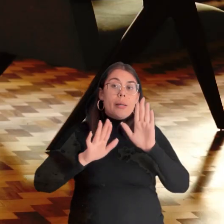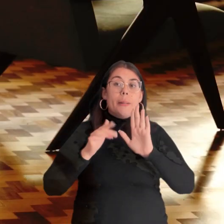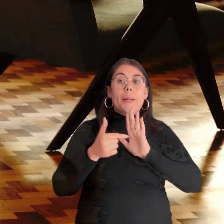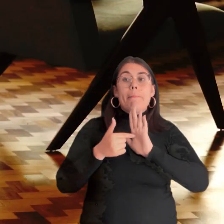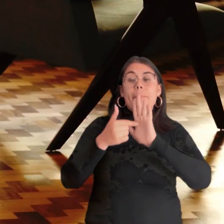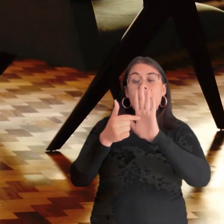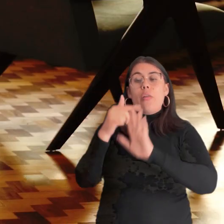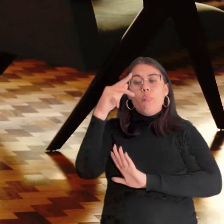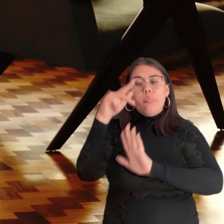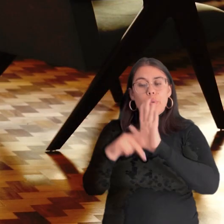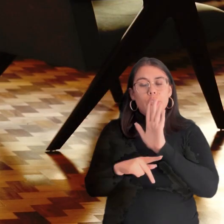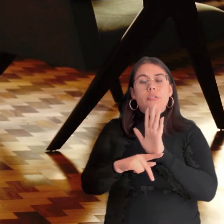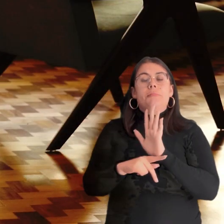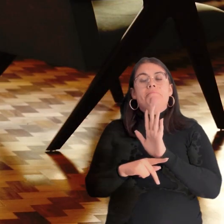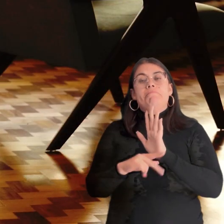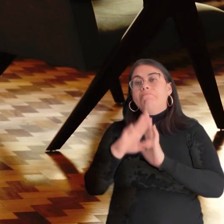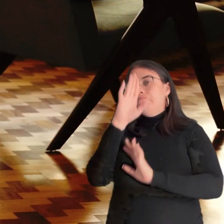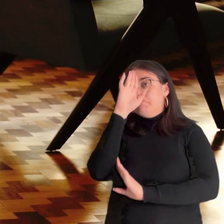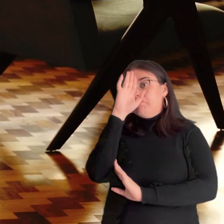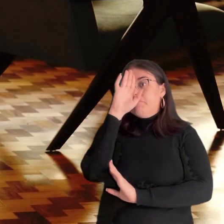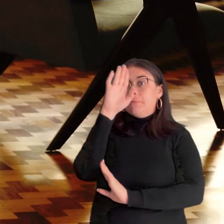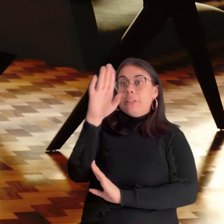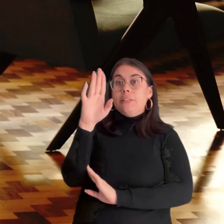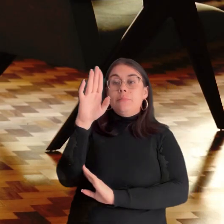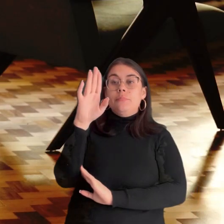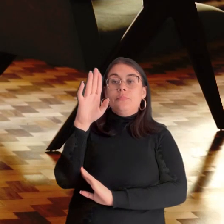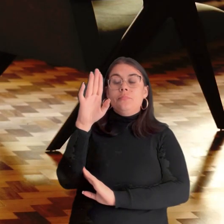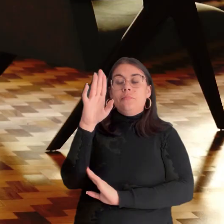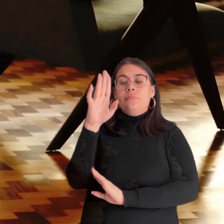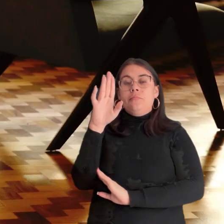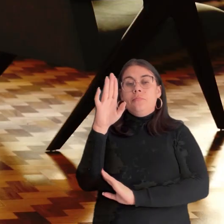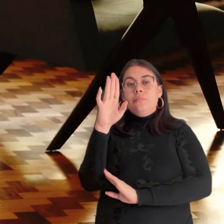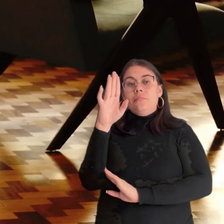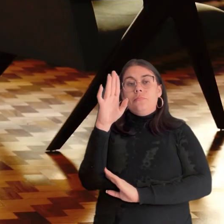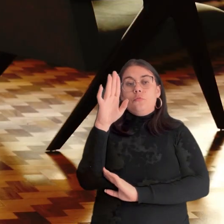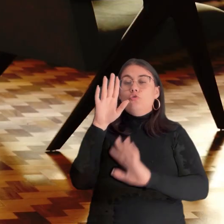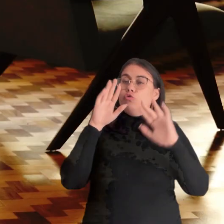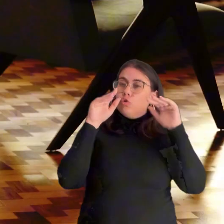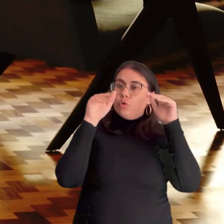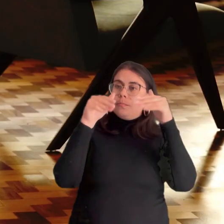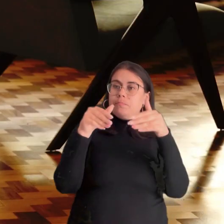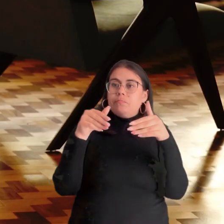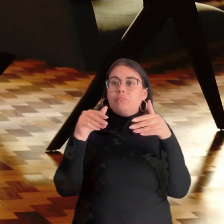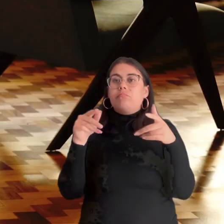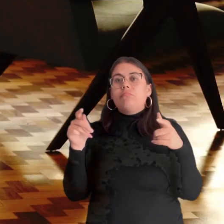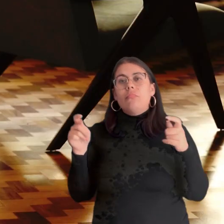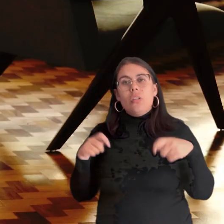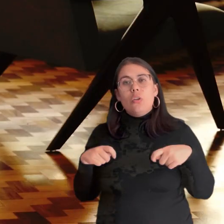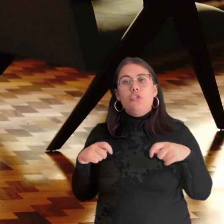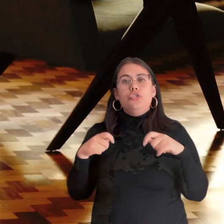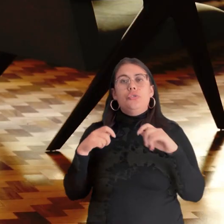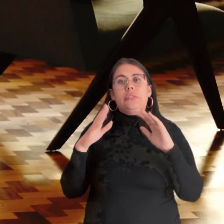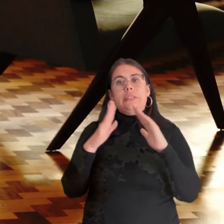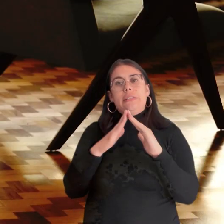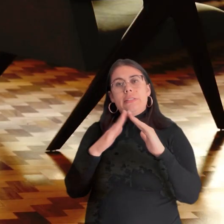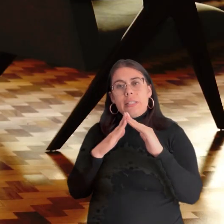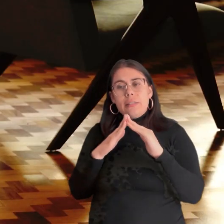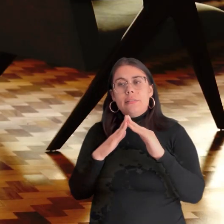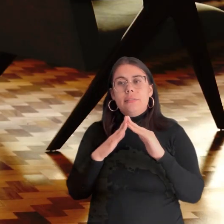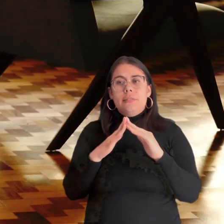o levantamento focou as condições da casa. Como é que estava a cobertura, como é que